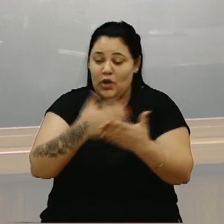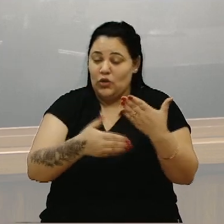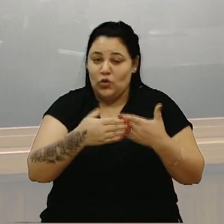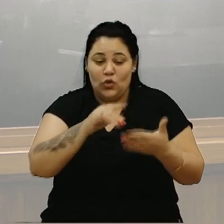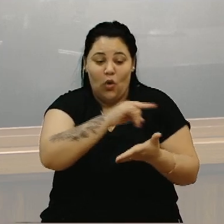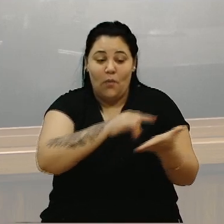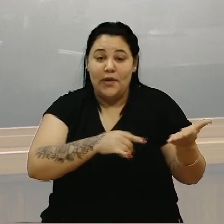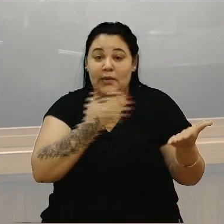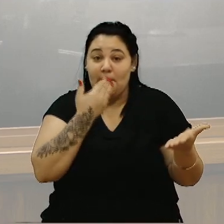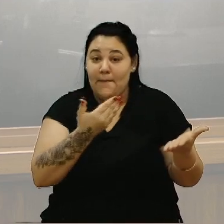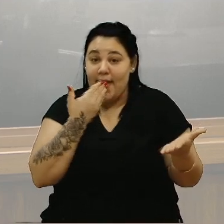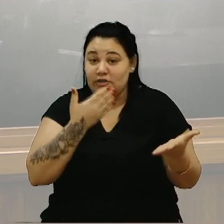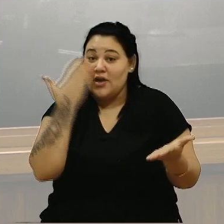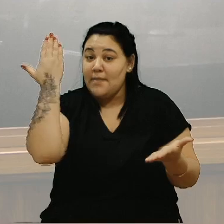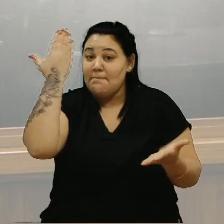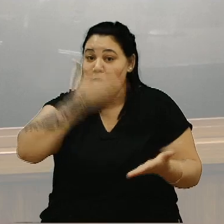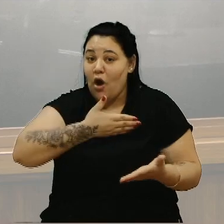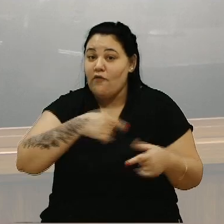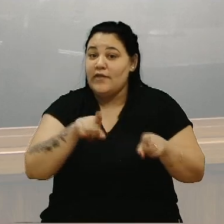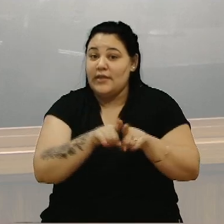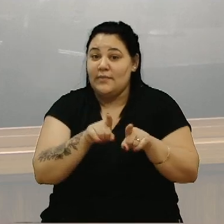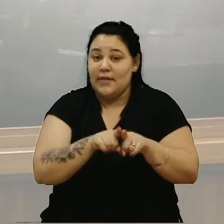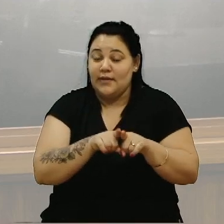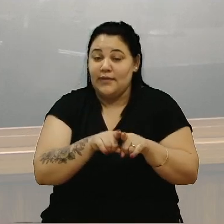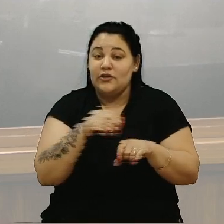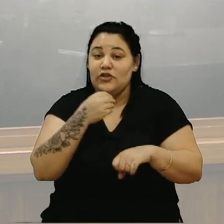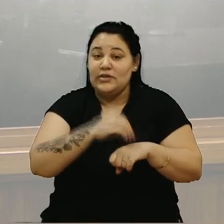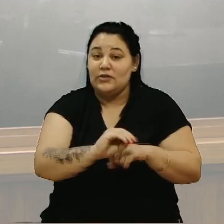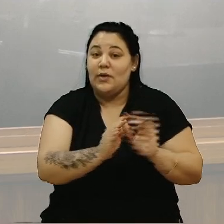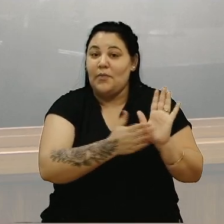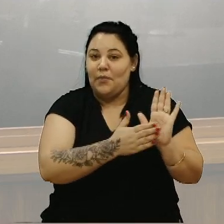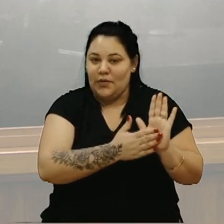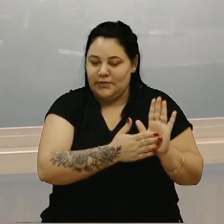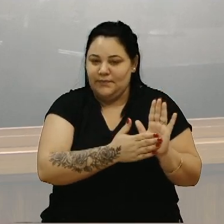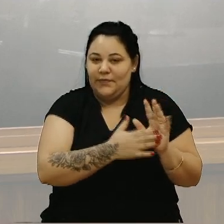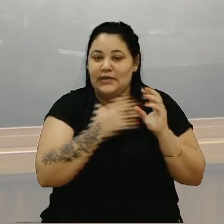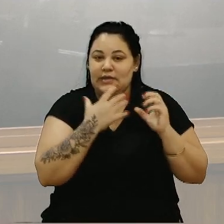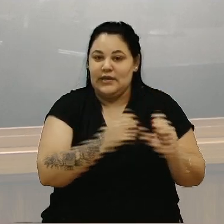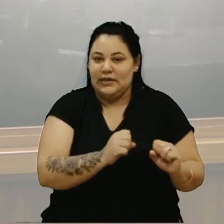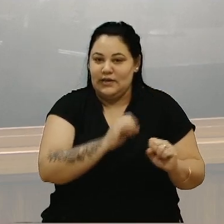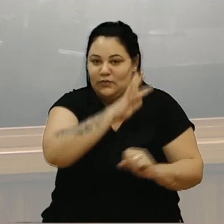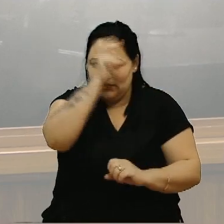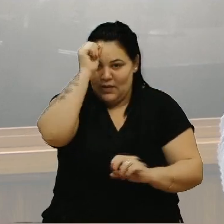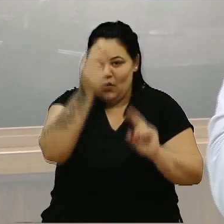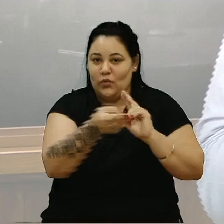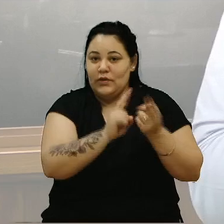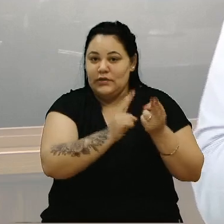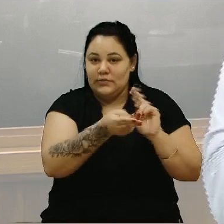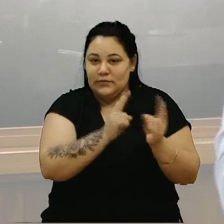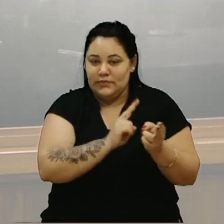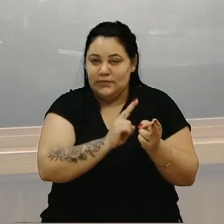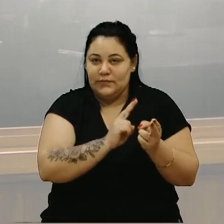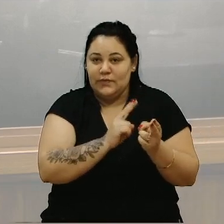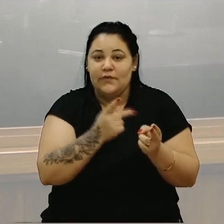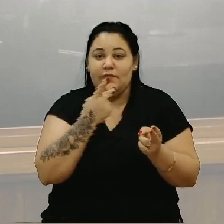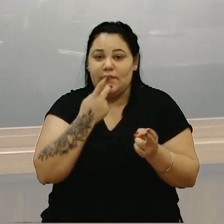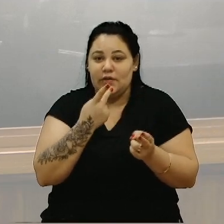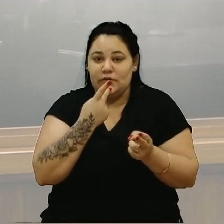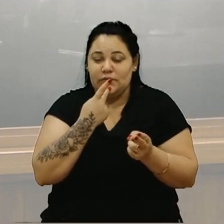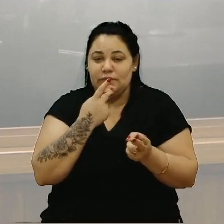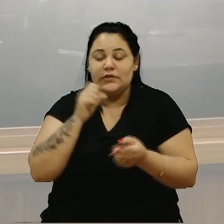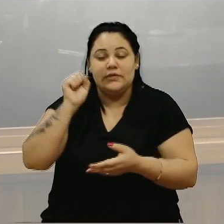requerida, comprovando a adequação da proposta. A Secretaria Municipal de Urbanismo confirmou que a via proposta para a